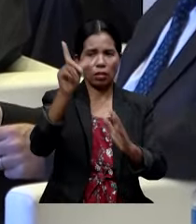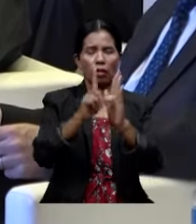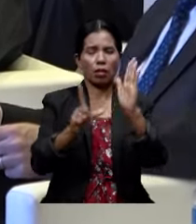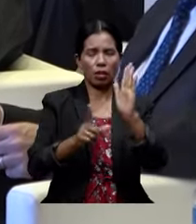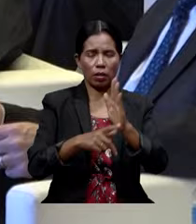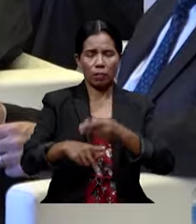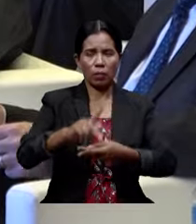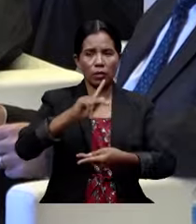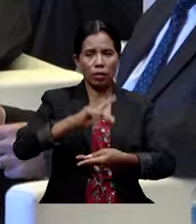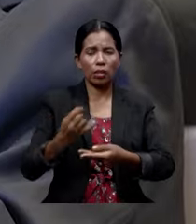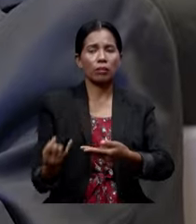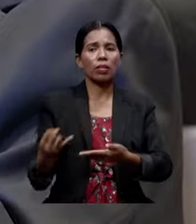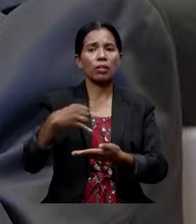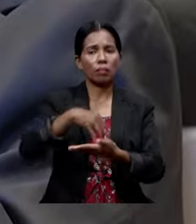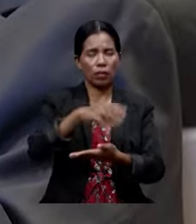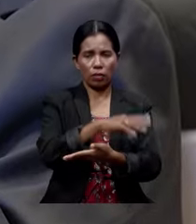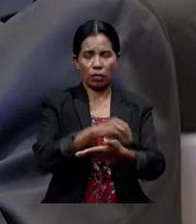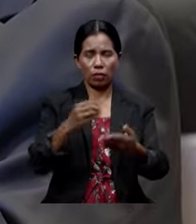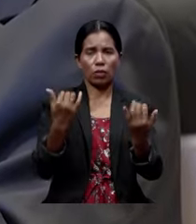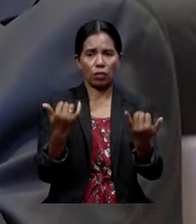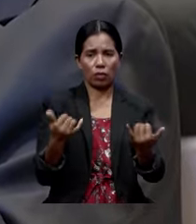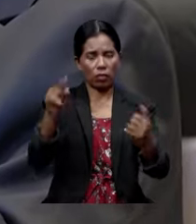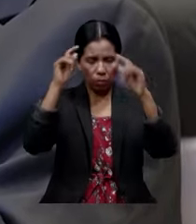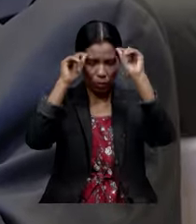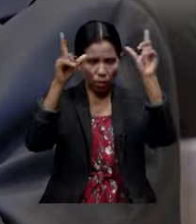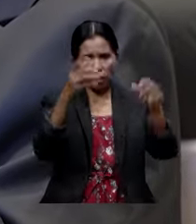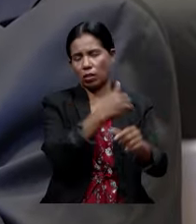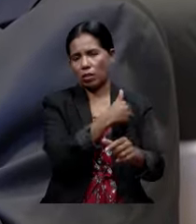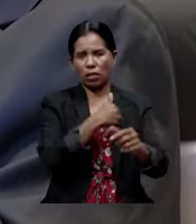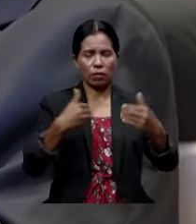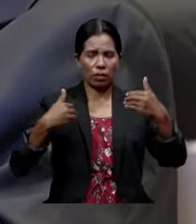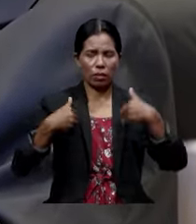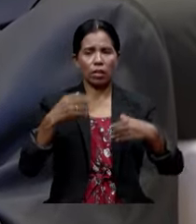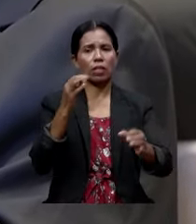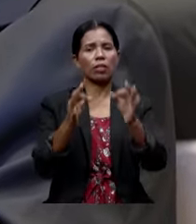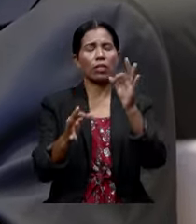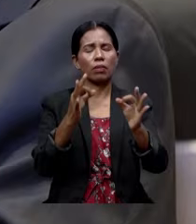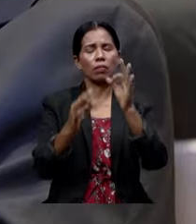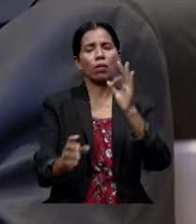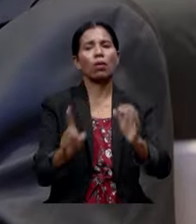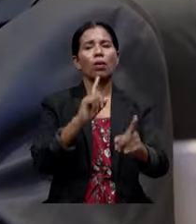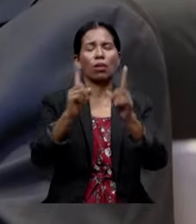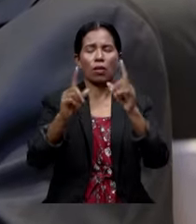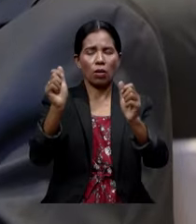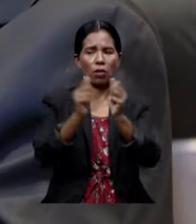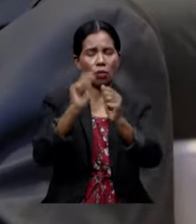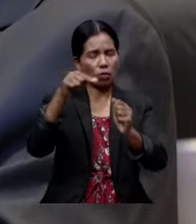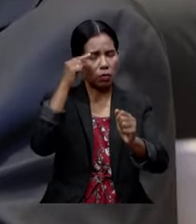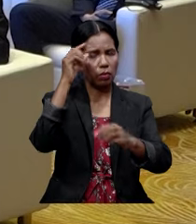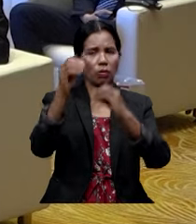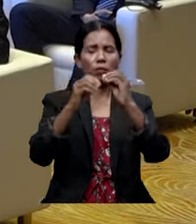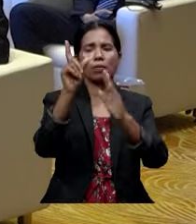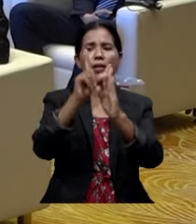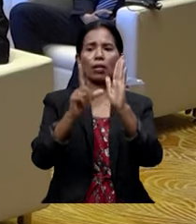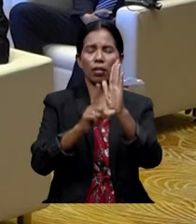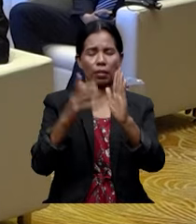proteção e investimento, debe to agora Timor-Leste seidauk ia, mas que nia parte colia bebek ona ho governo, con a ba lei